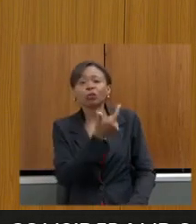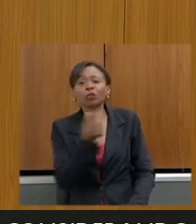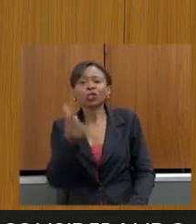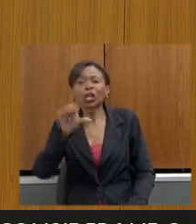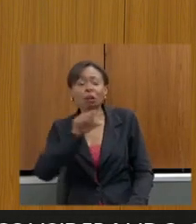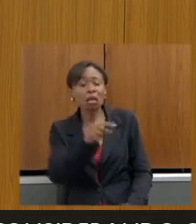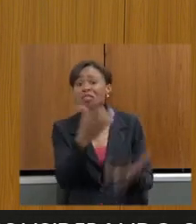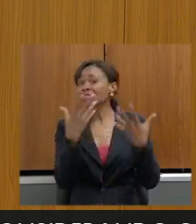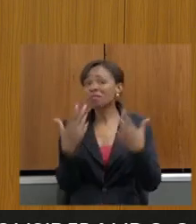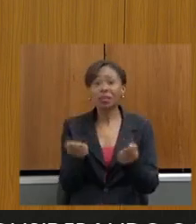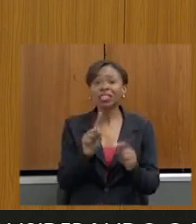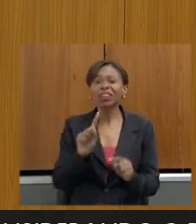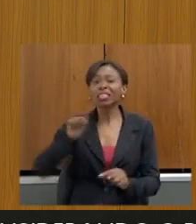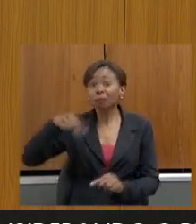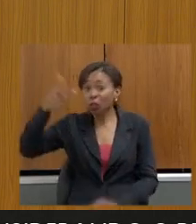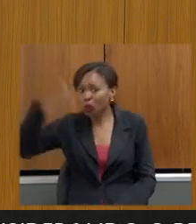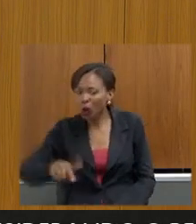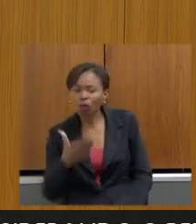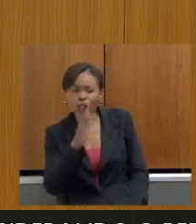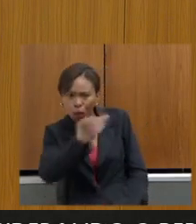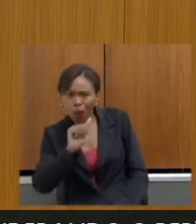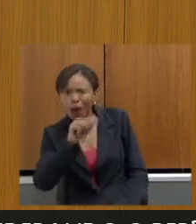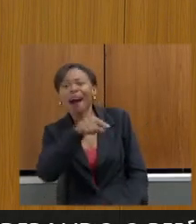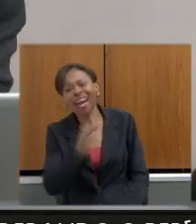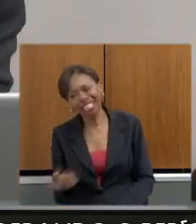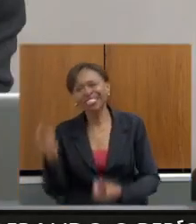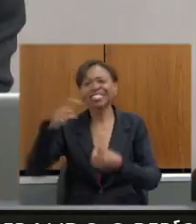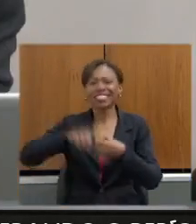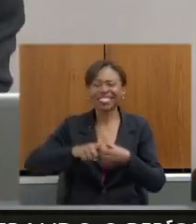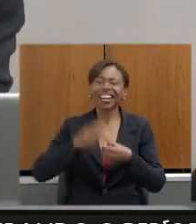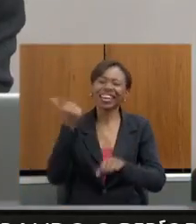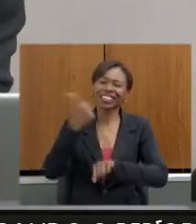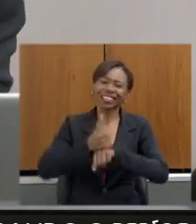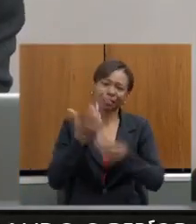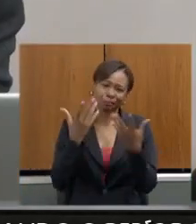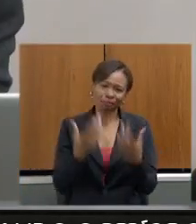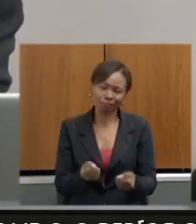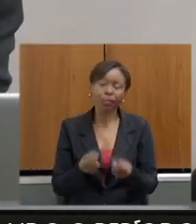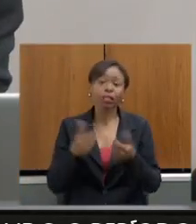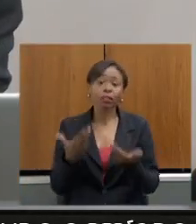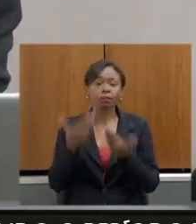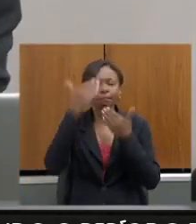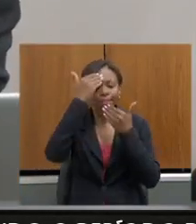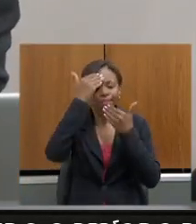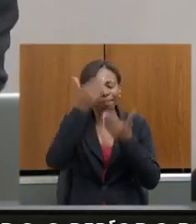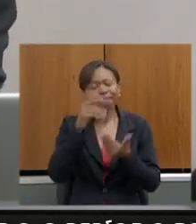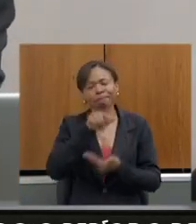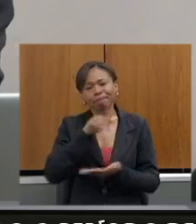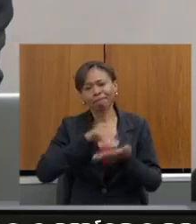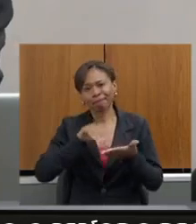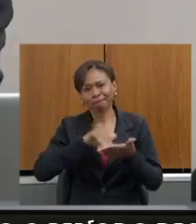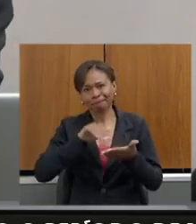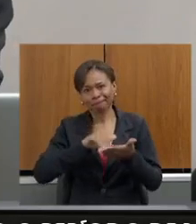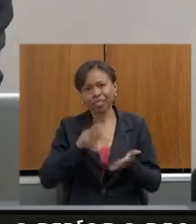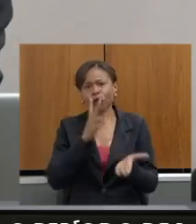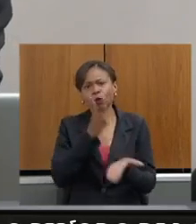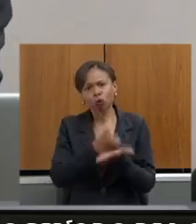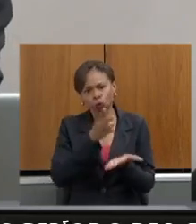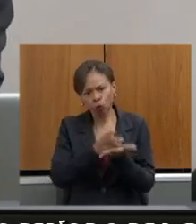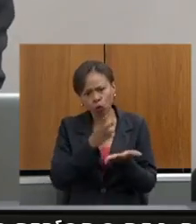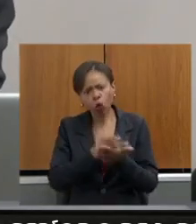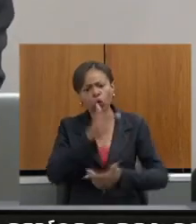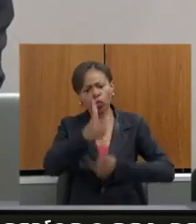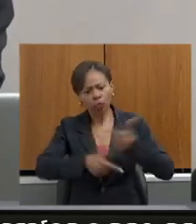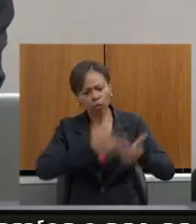fizeram novo apelo para ele voltou e assumir o carro não queria agradecer o sol e continue a com esse trabalho